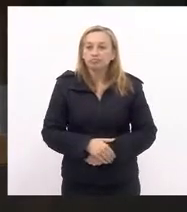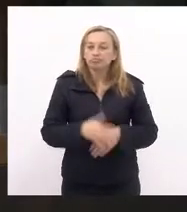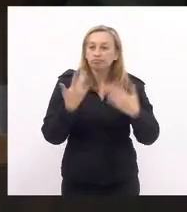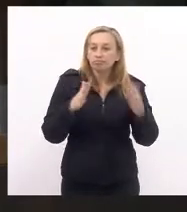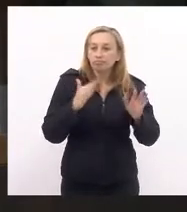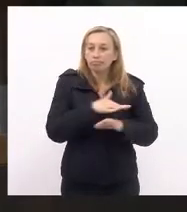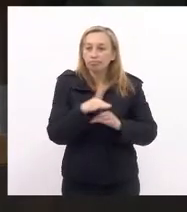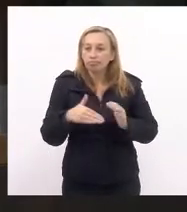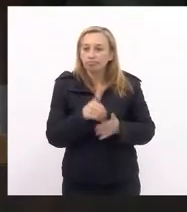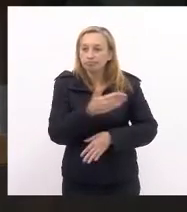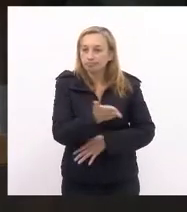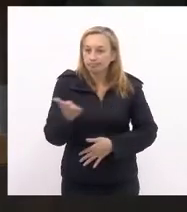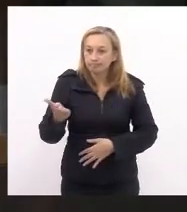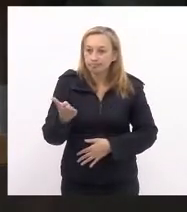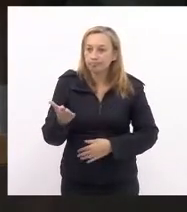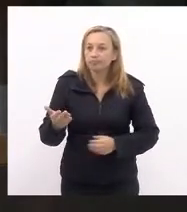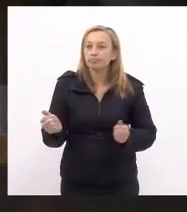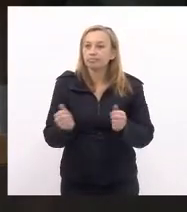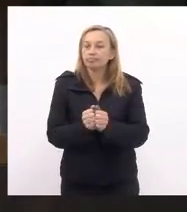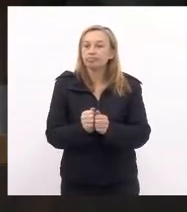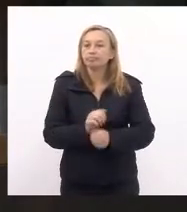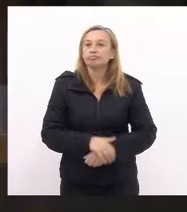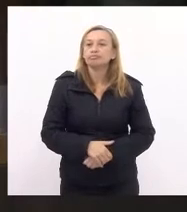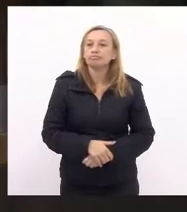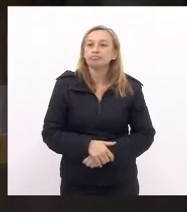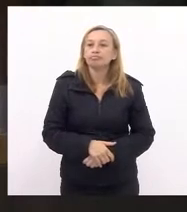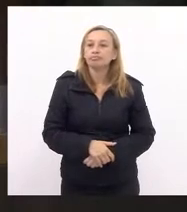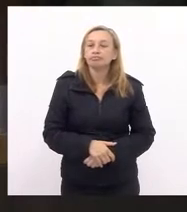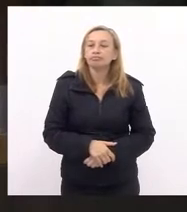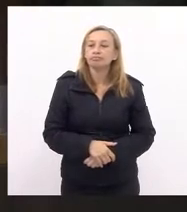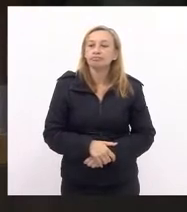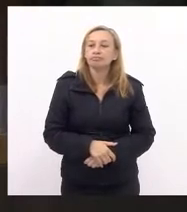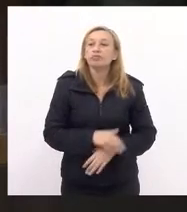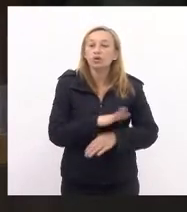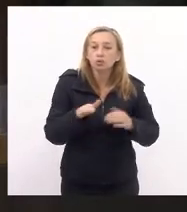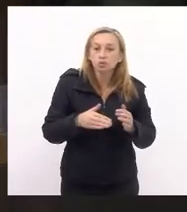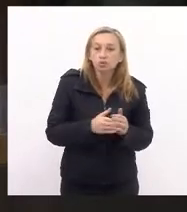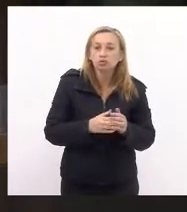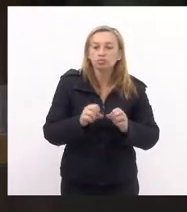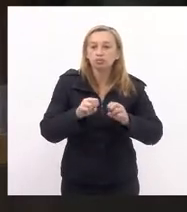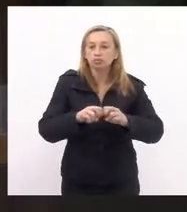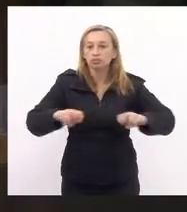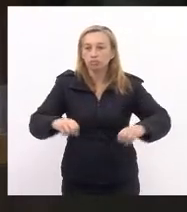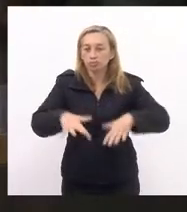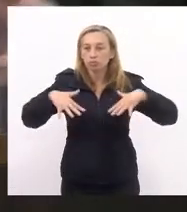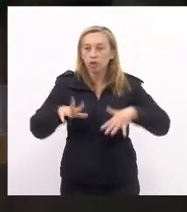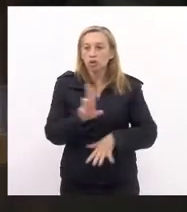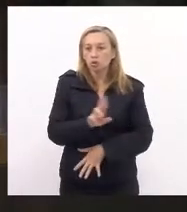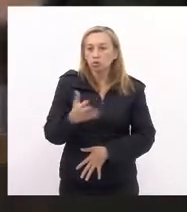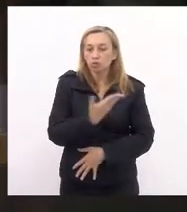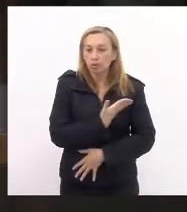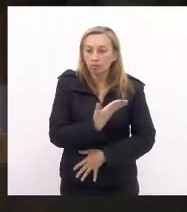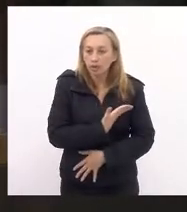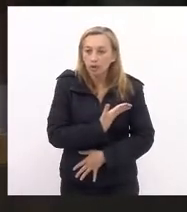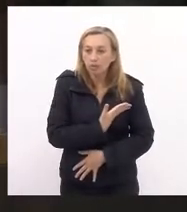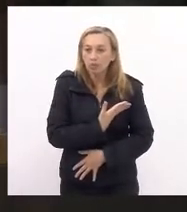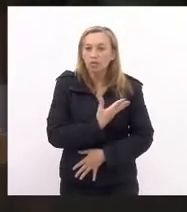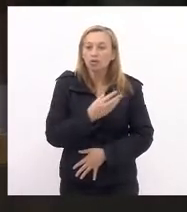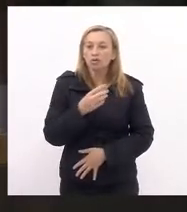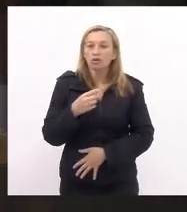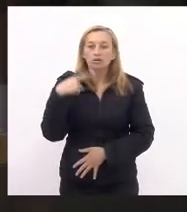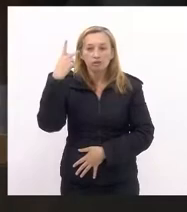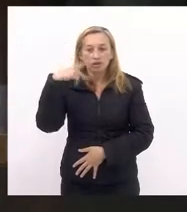toda a galeria, todos que estão aqui presentes. Saudar todo o plenário, em nome do meu colega, o